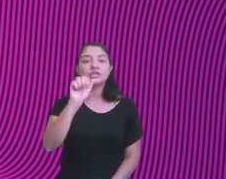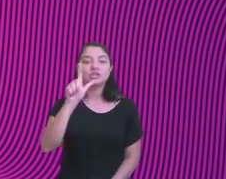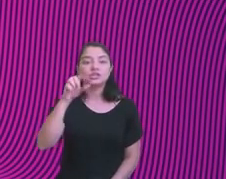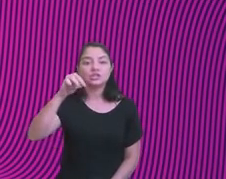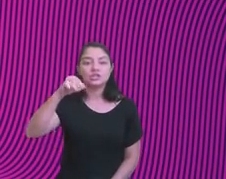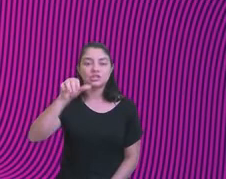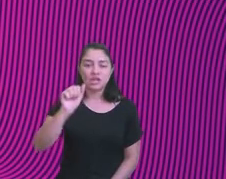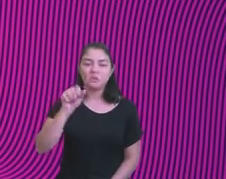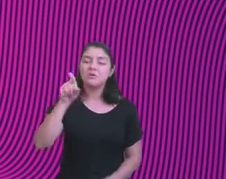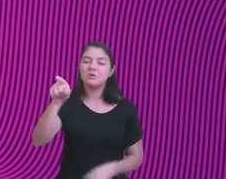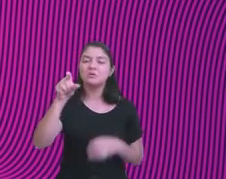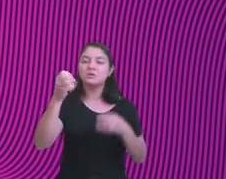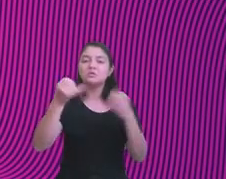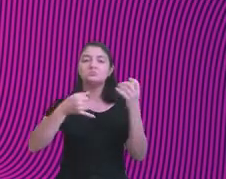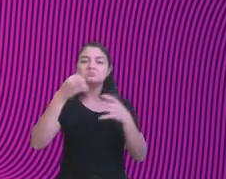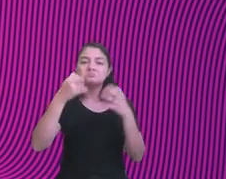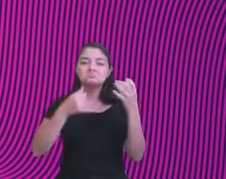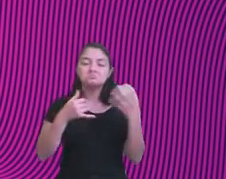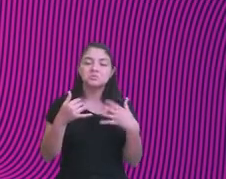para